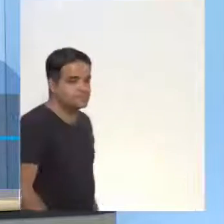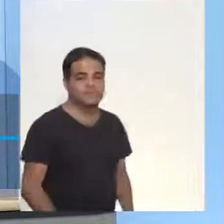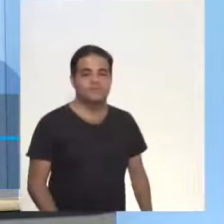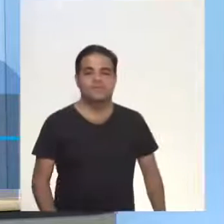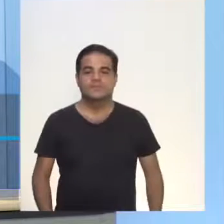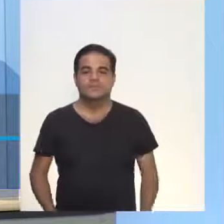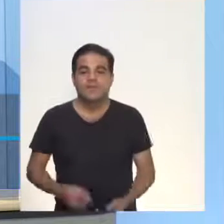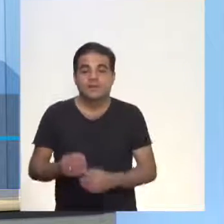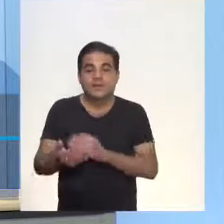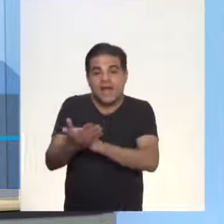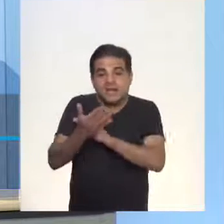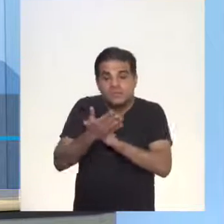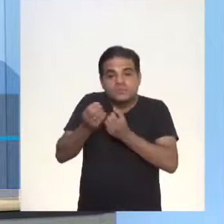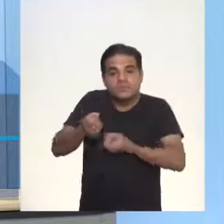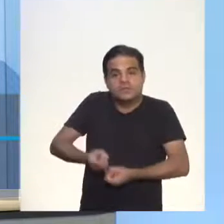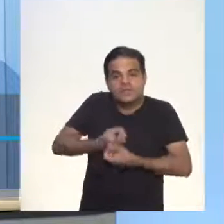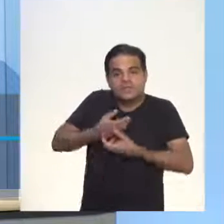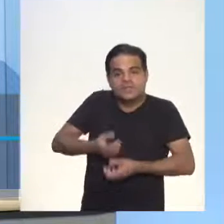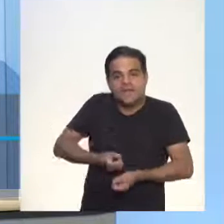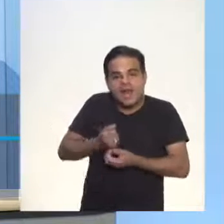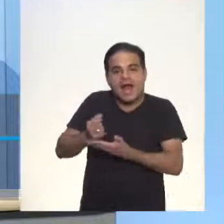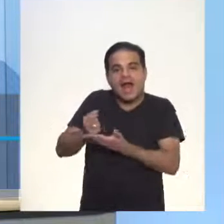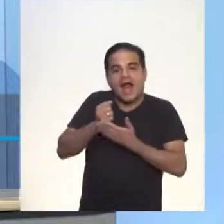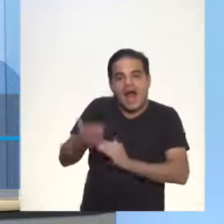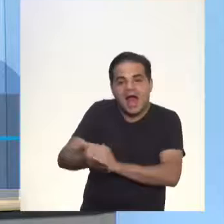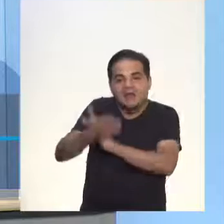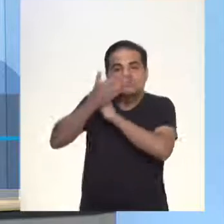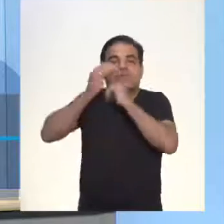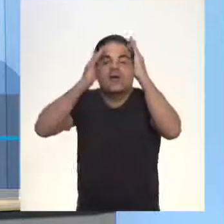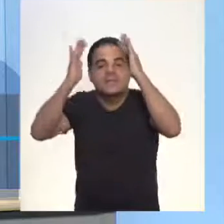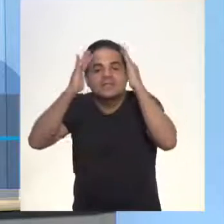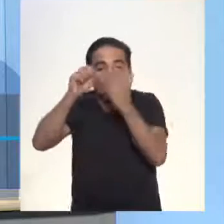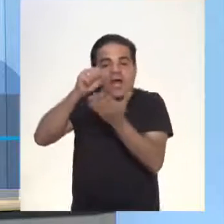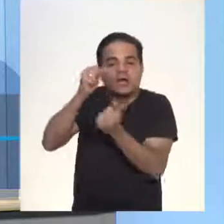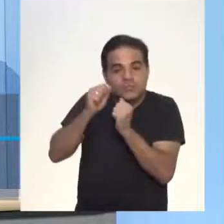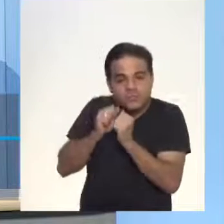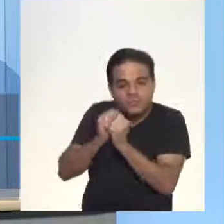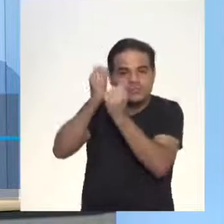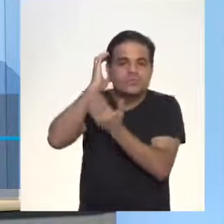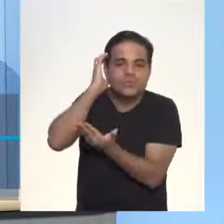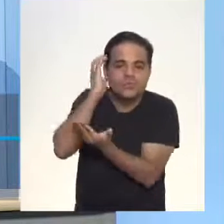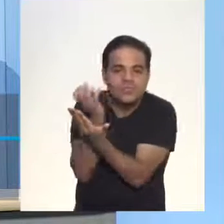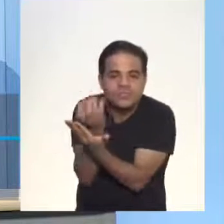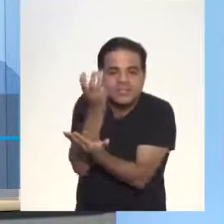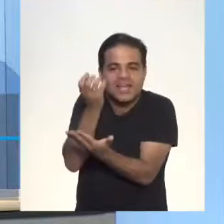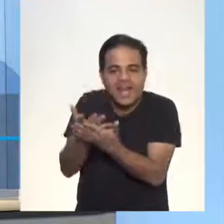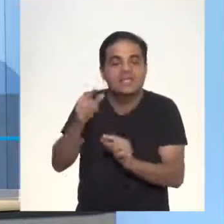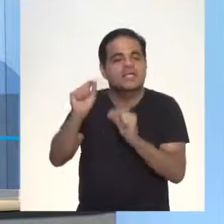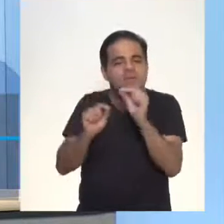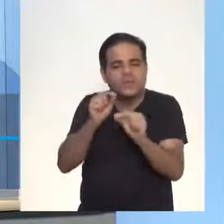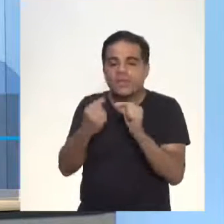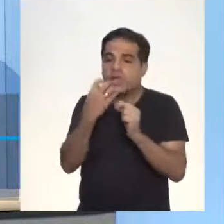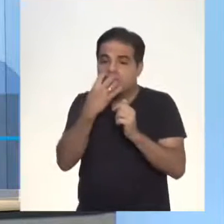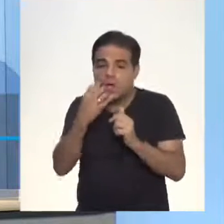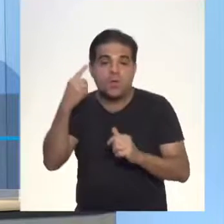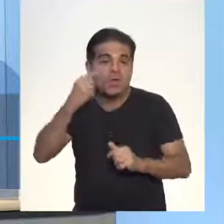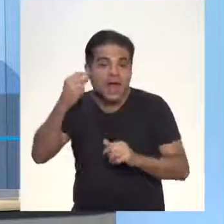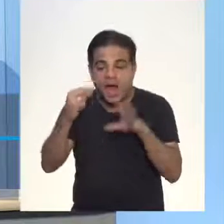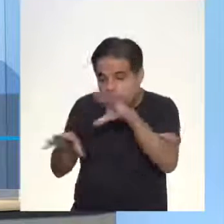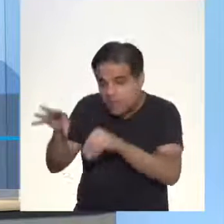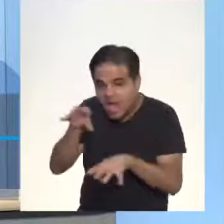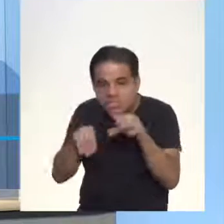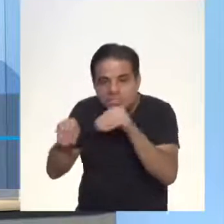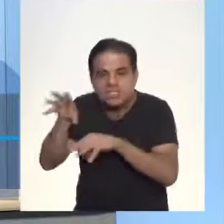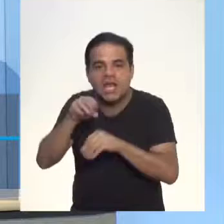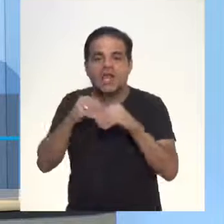do podcast. Lá eram os cães e os gatos, sim, que estavam mexendo no lixo. E aqui, um homem. Dentro